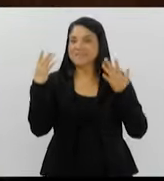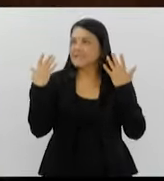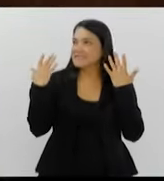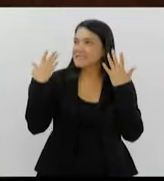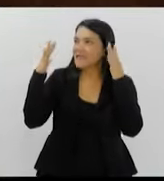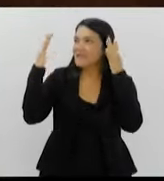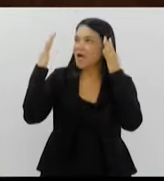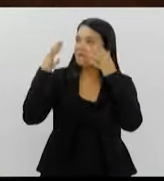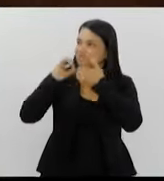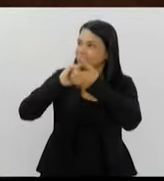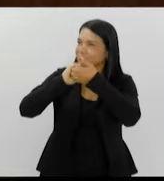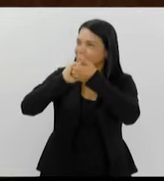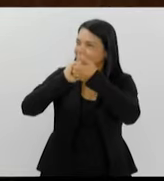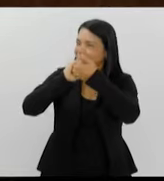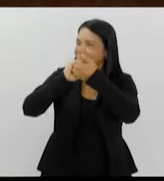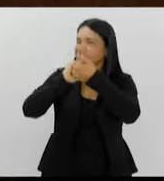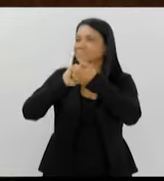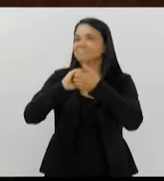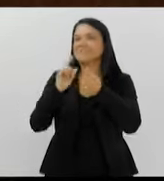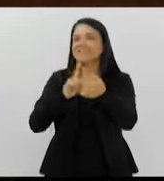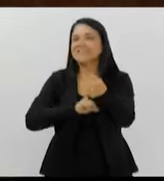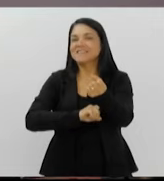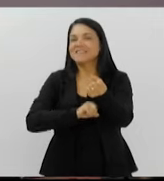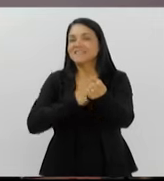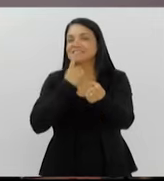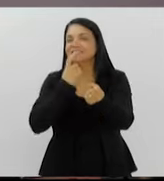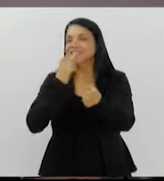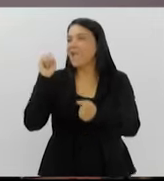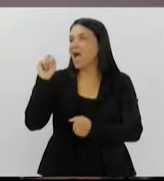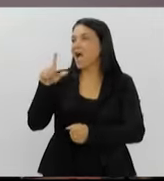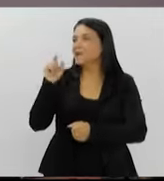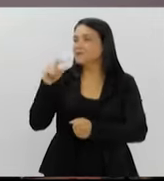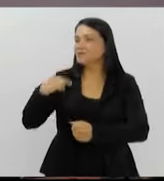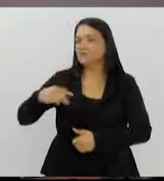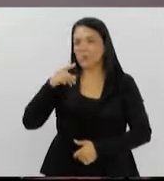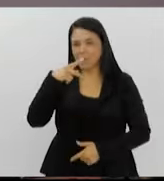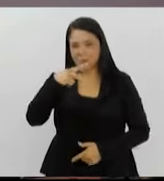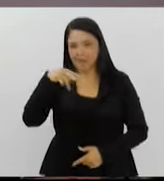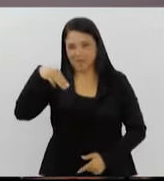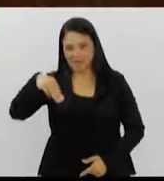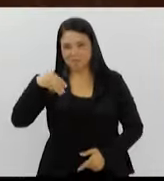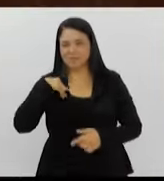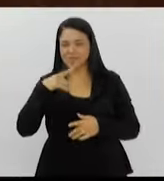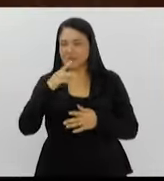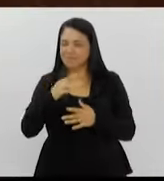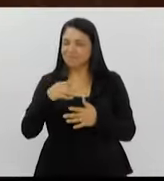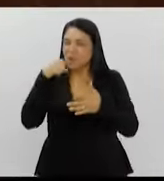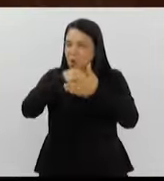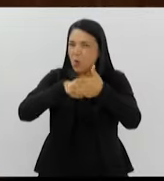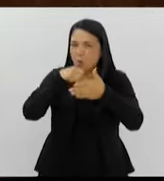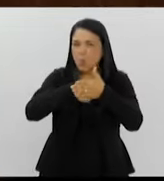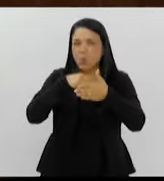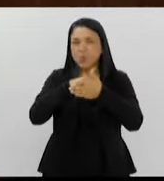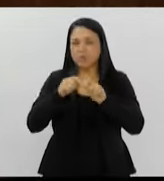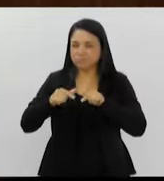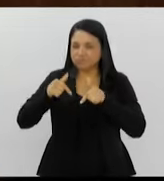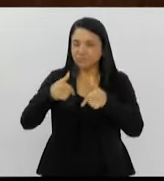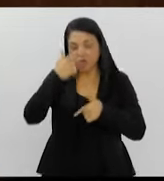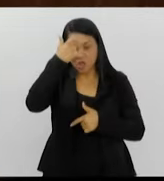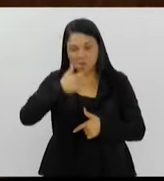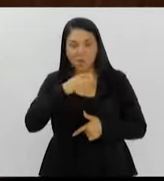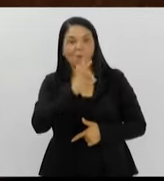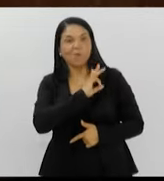irmãos sangue azul já profetizando a vida de vocês dizer toda a luta batalha eu que sou policial